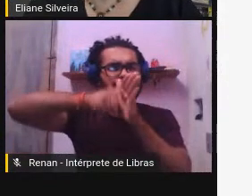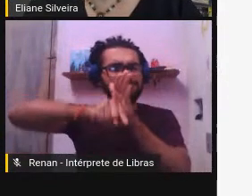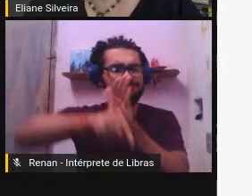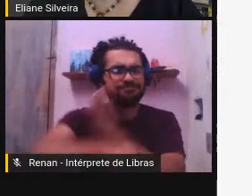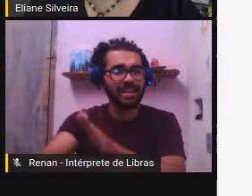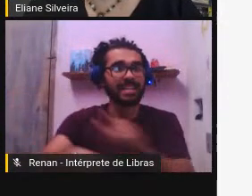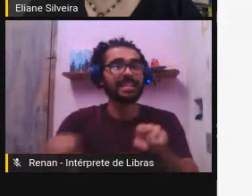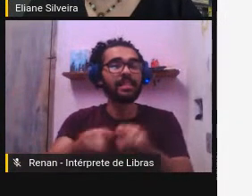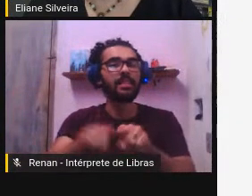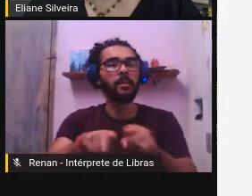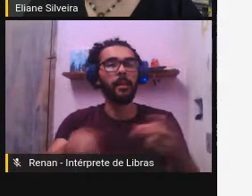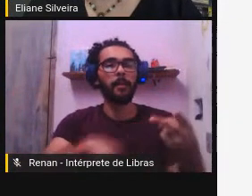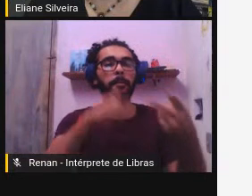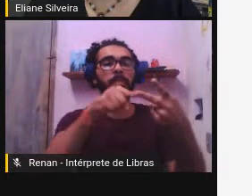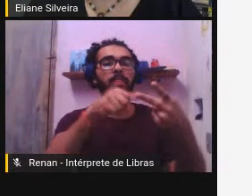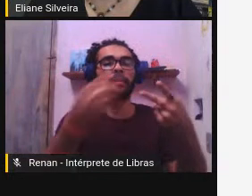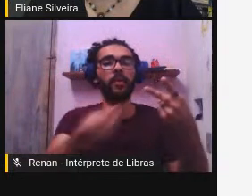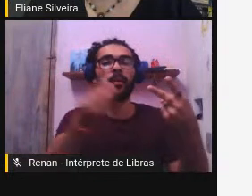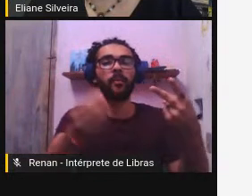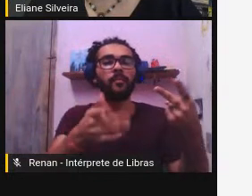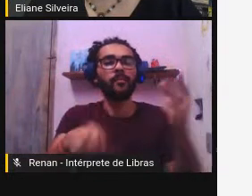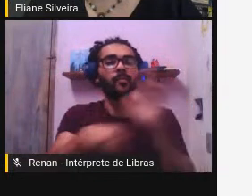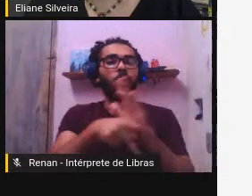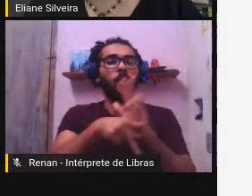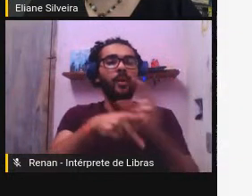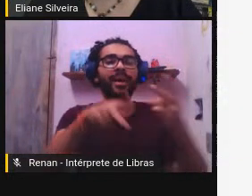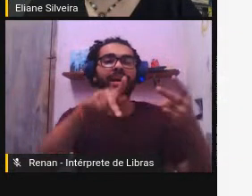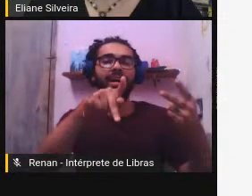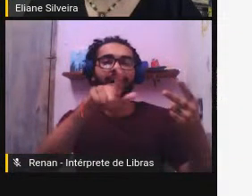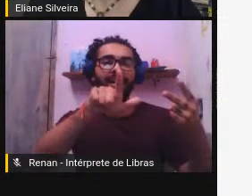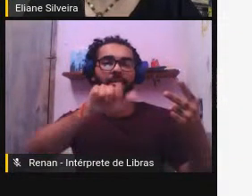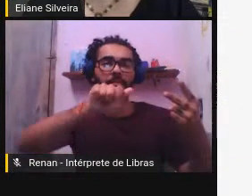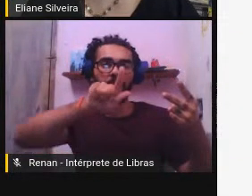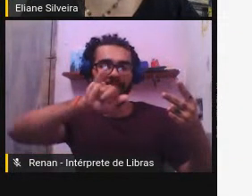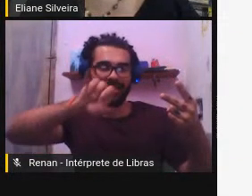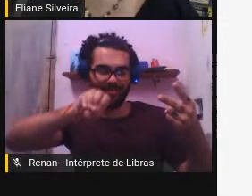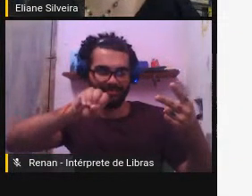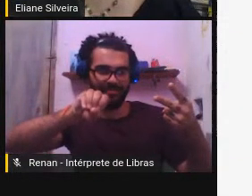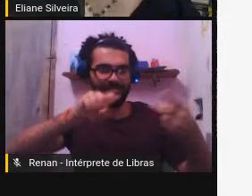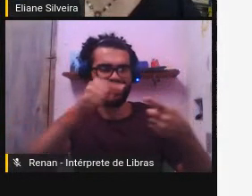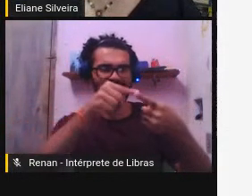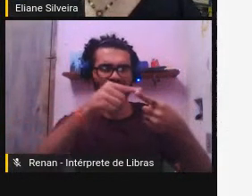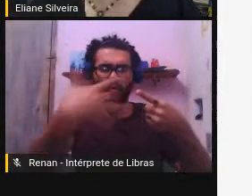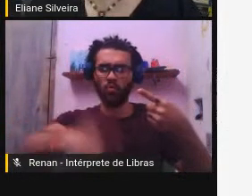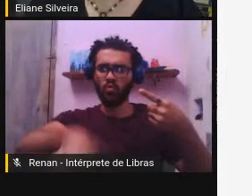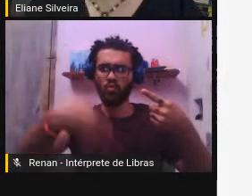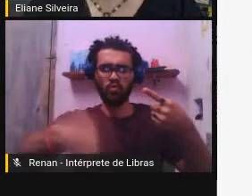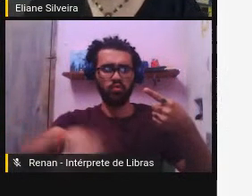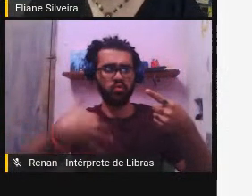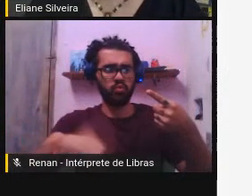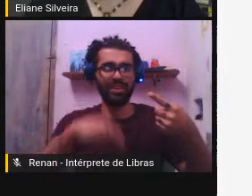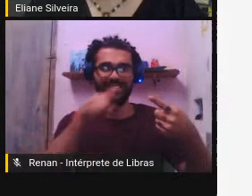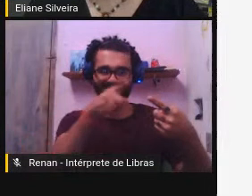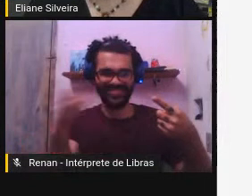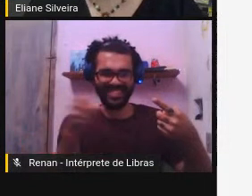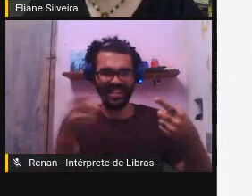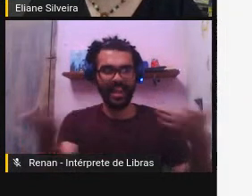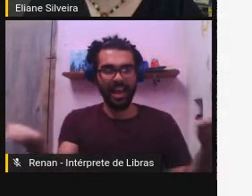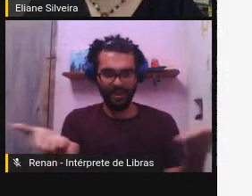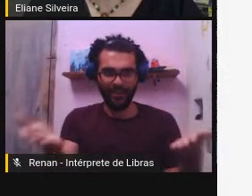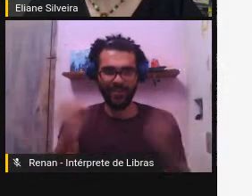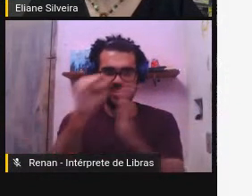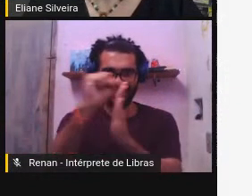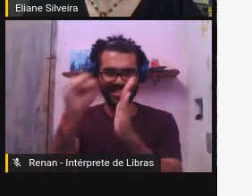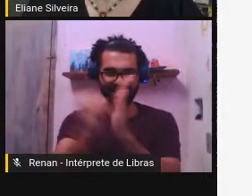primeiro é de grandes dificuldades para o linguista do século XXI. Para vocês, mais propriamente dito que eu sou uma linguista do século